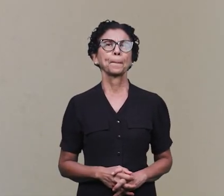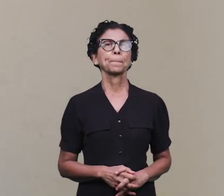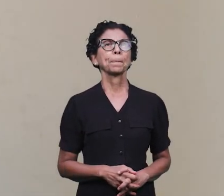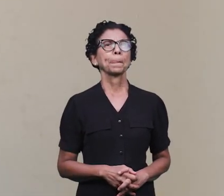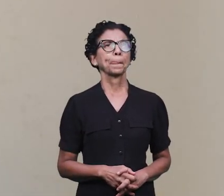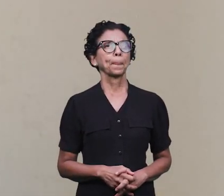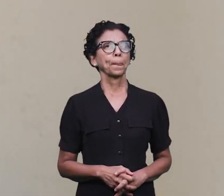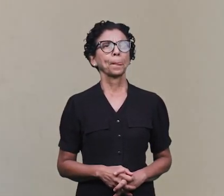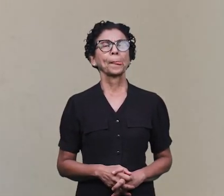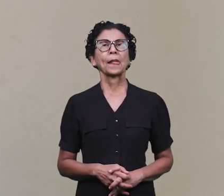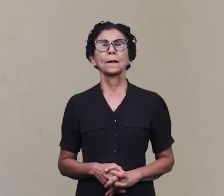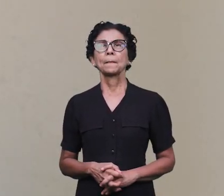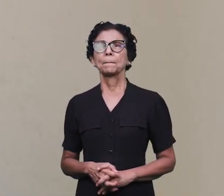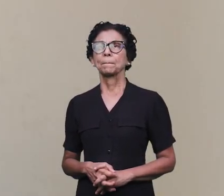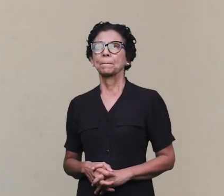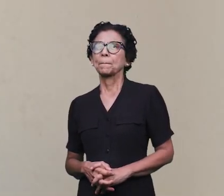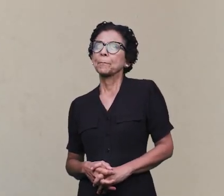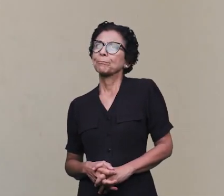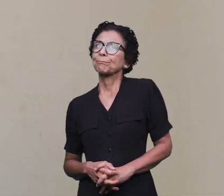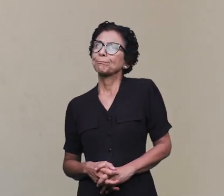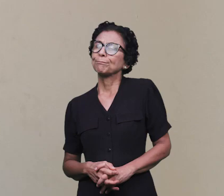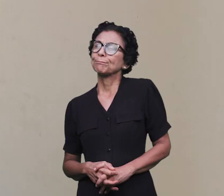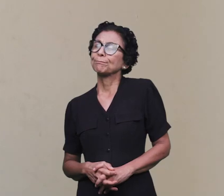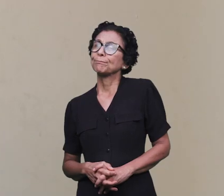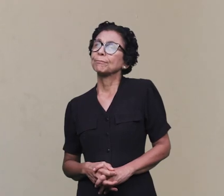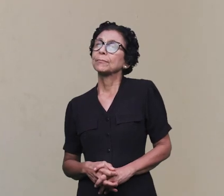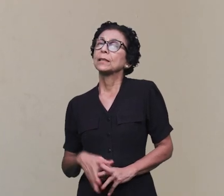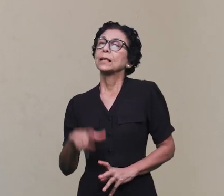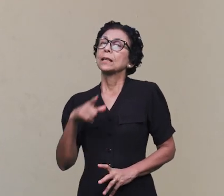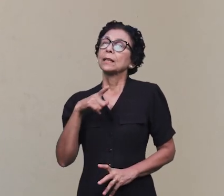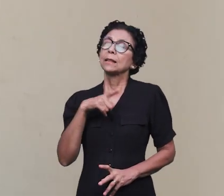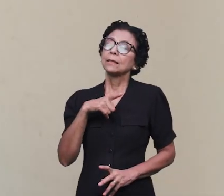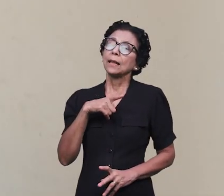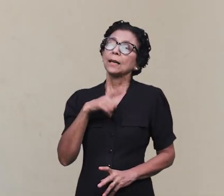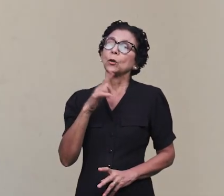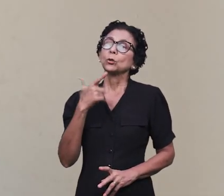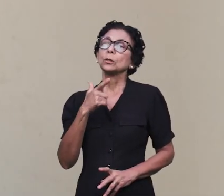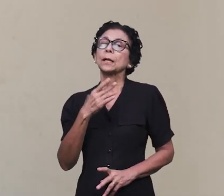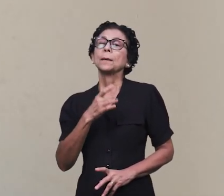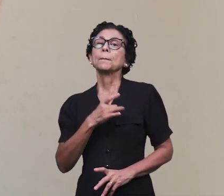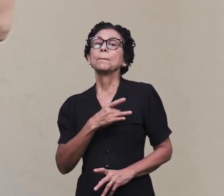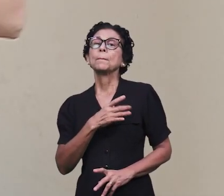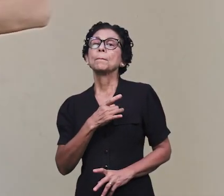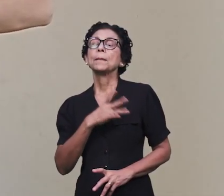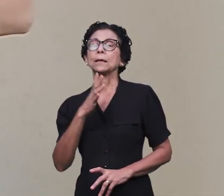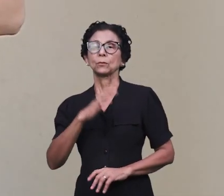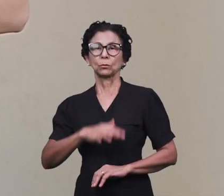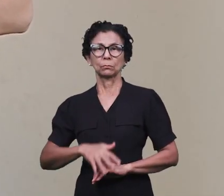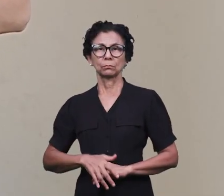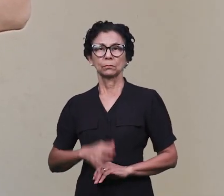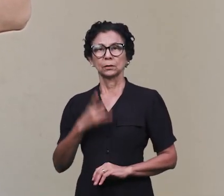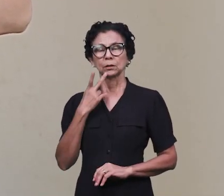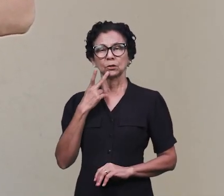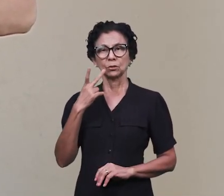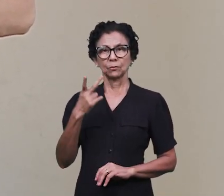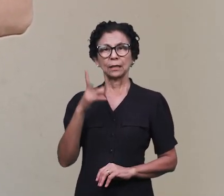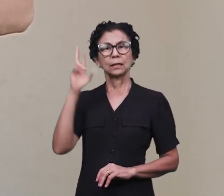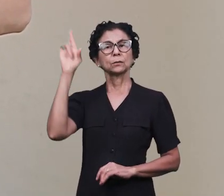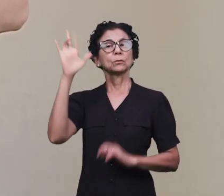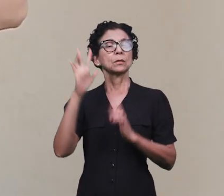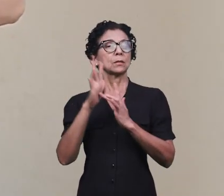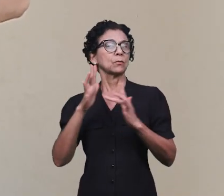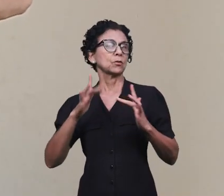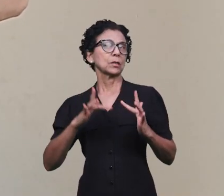qual que é o Antipas. Ele teve medo ou ele não teve medo e falou do Senhor? Ele não teve medo e falou do